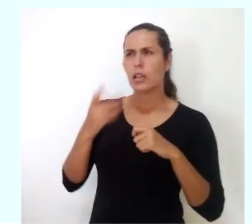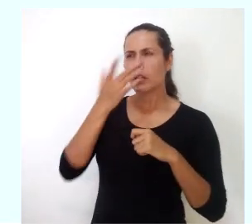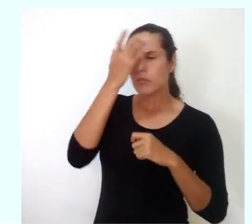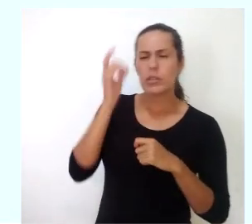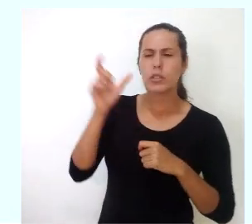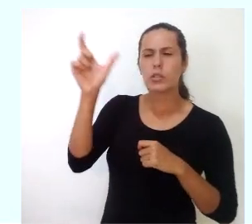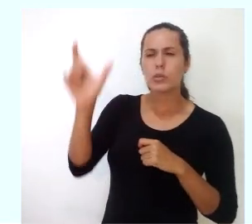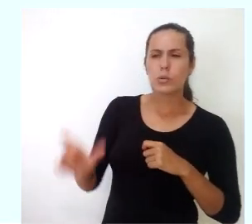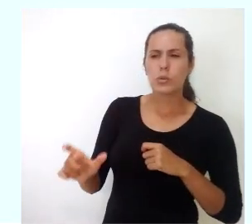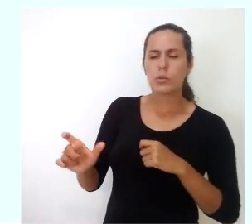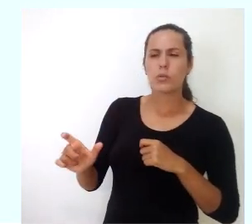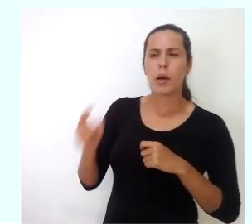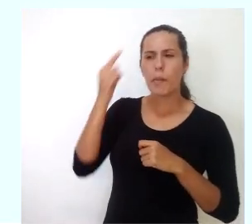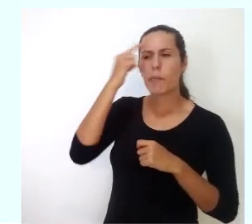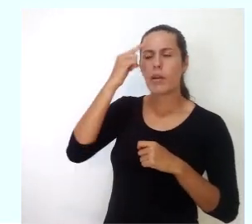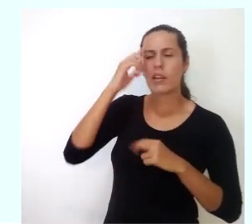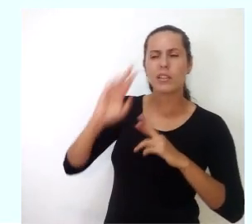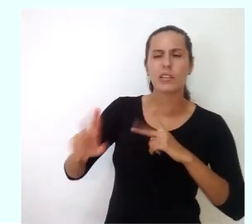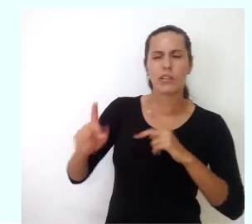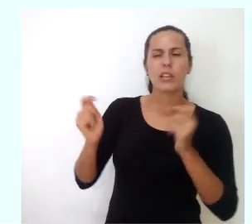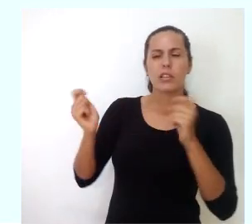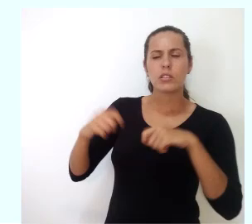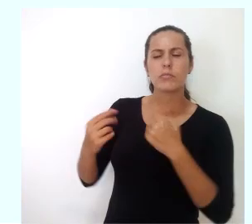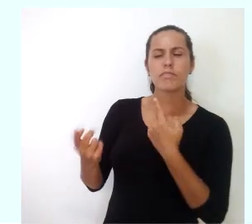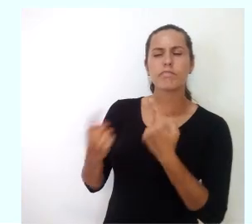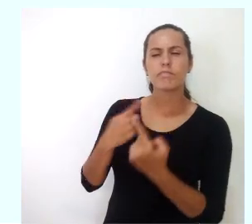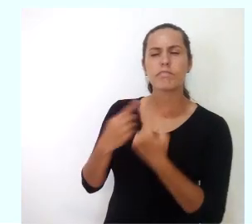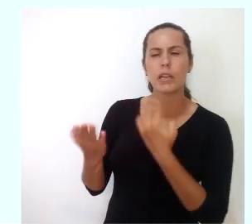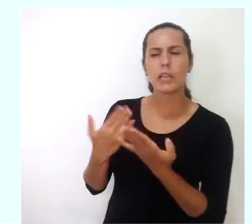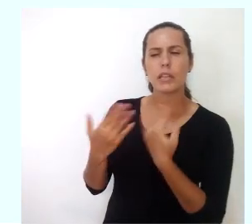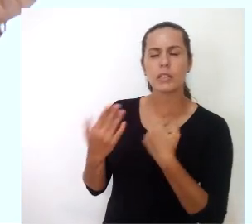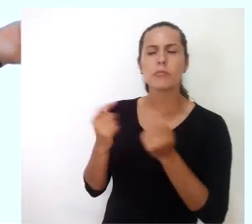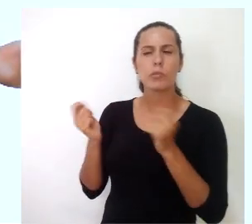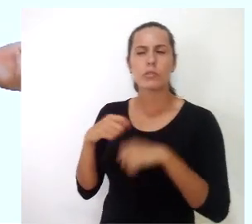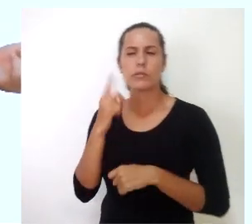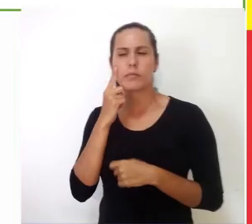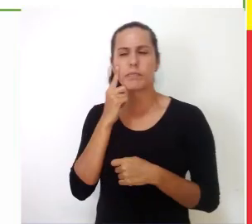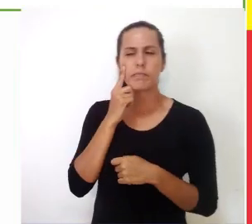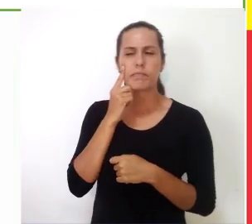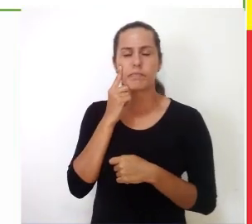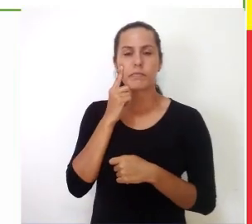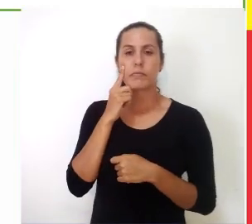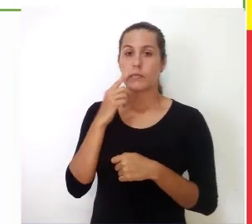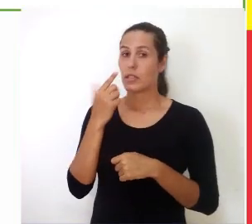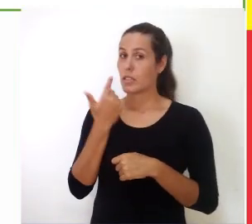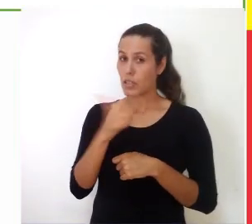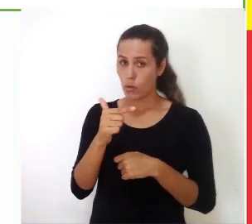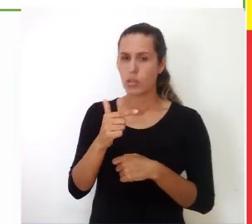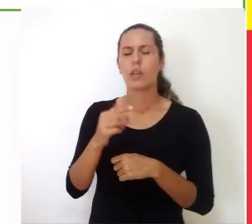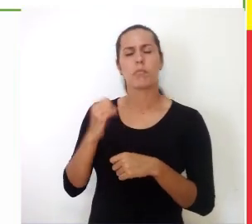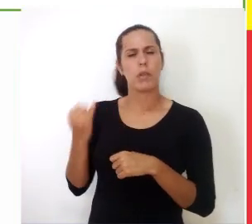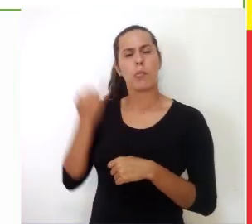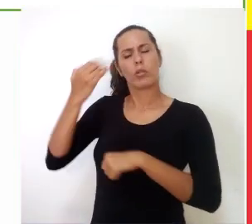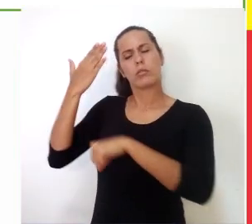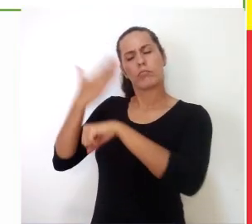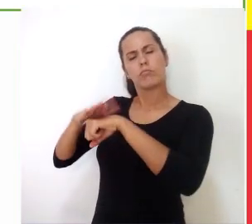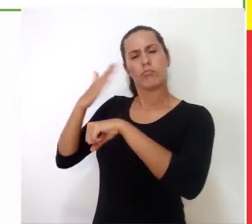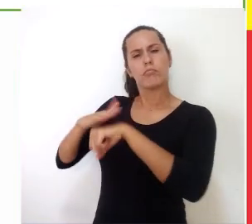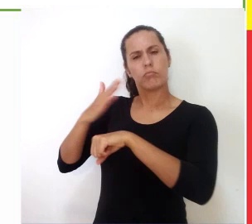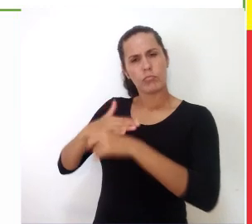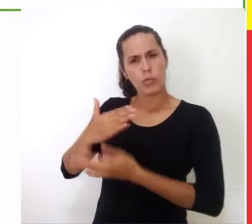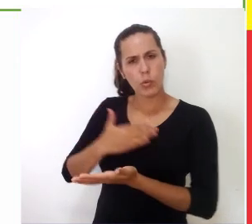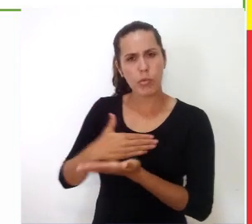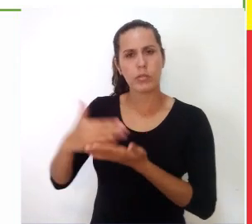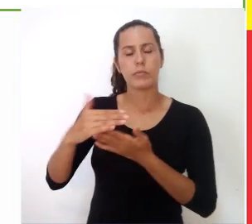pessoas que pensam diferente de nós? Se você não tem, é bom treinar. Segundo ponto, respeita